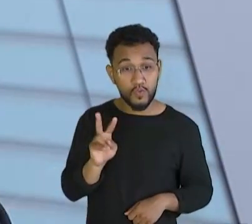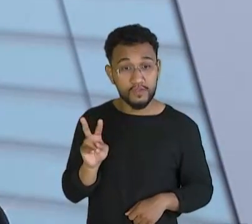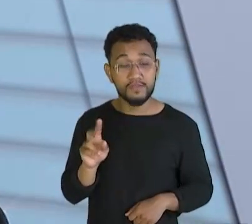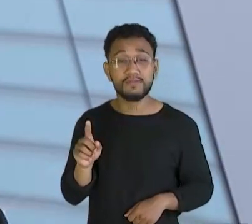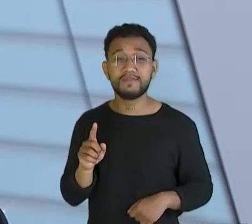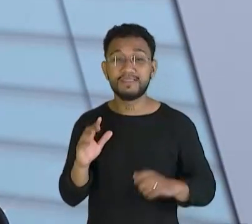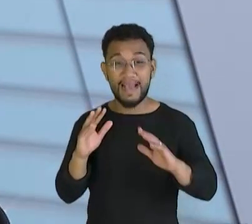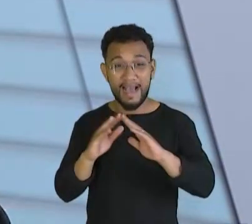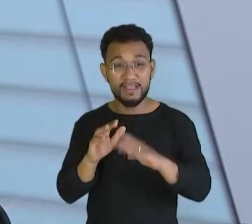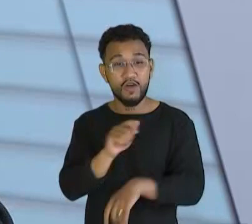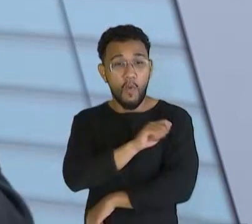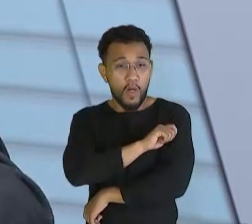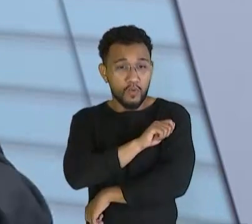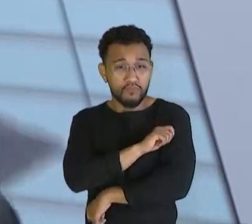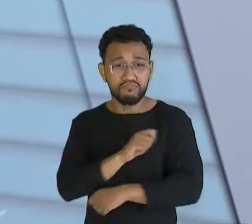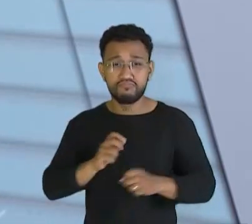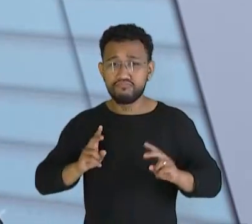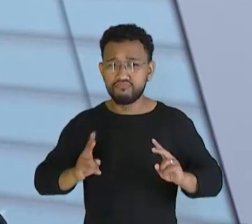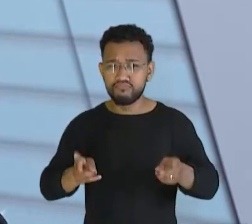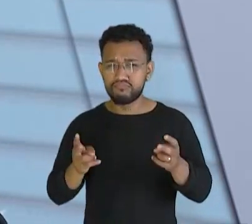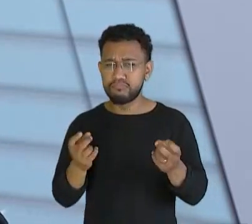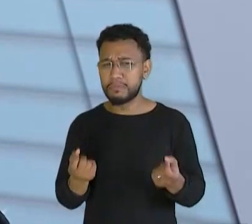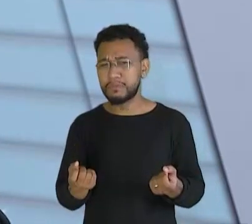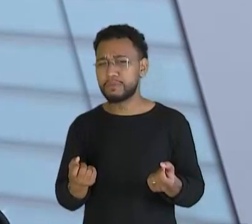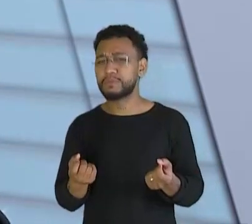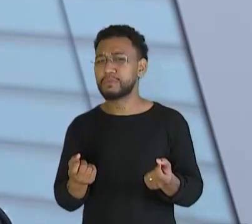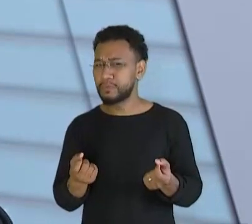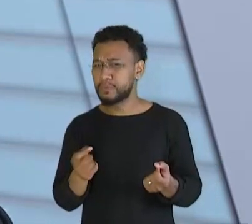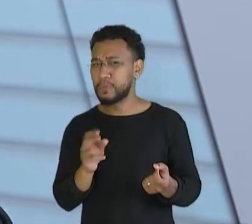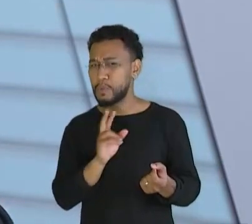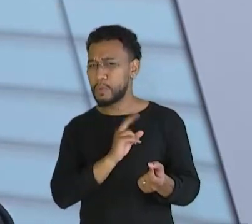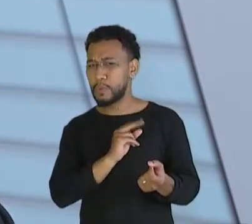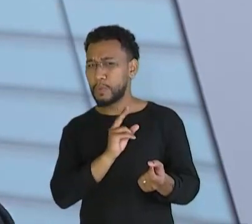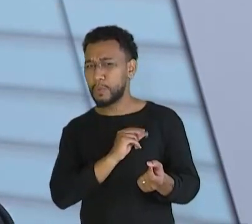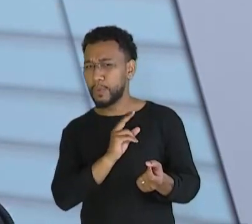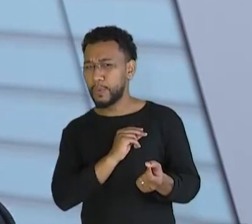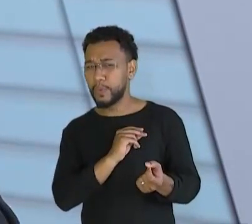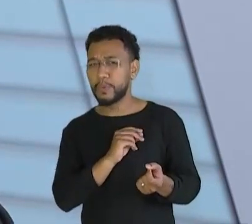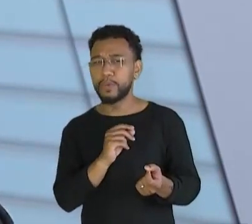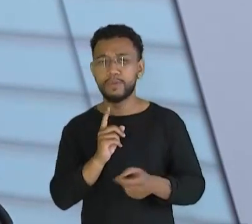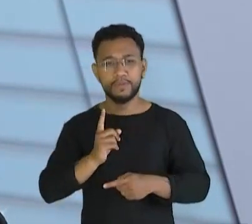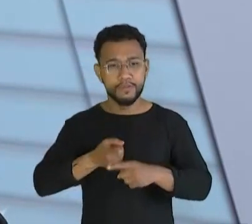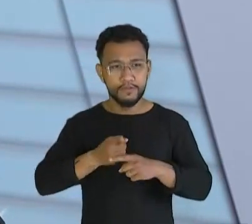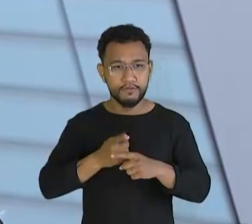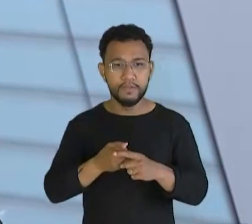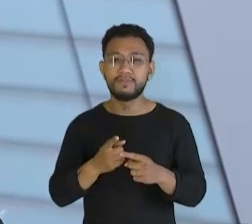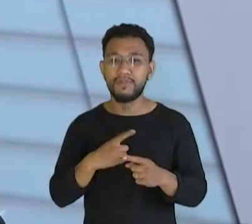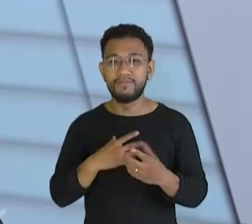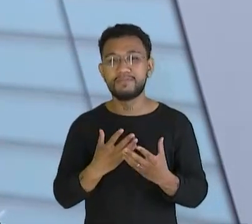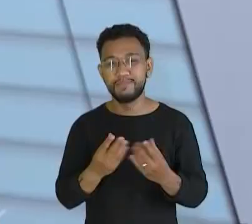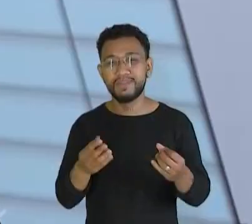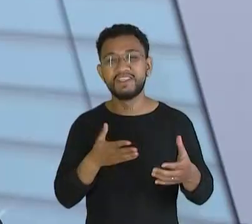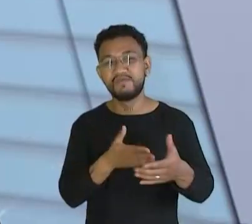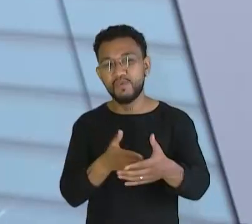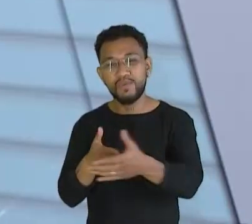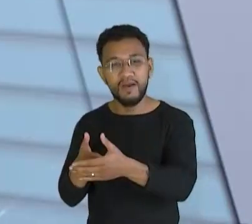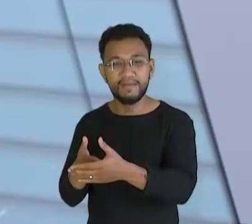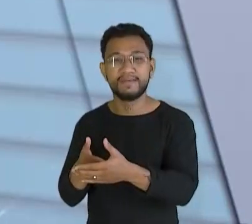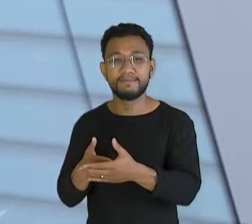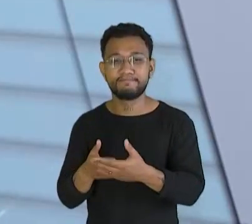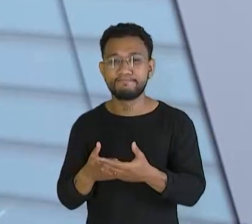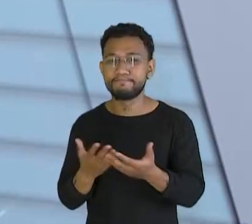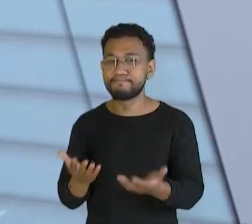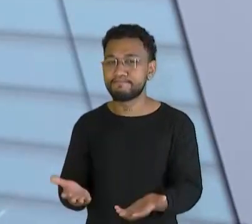de Estudante sempre foi uma coisa emblemática, né? E sempre enfrentou dificuldades. E eu